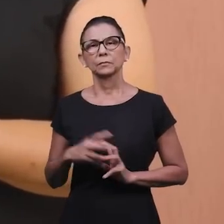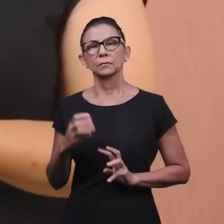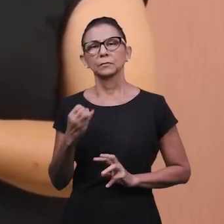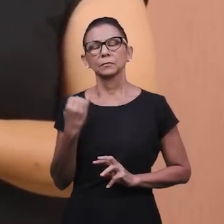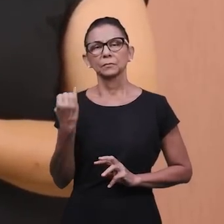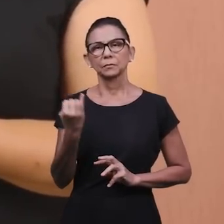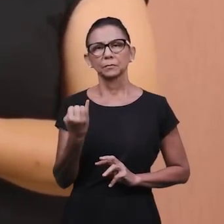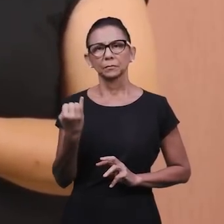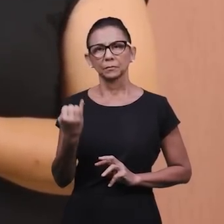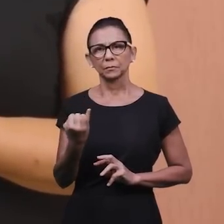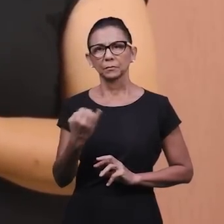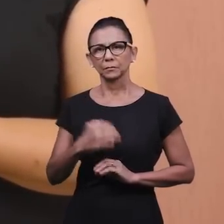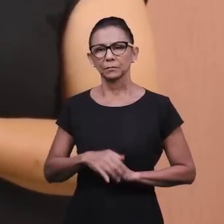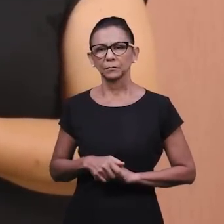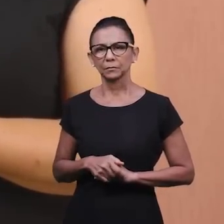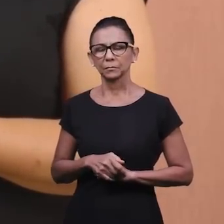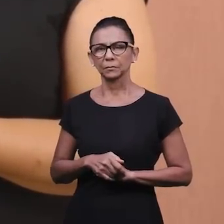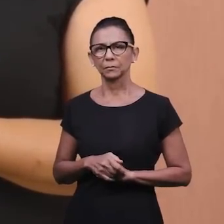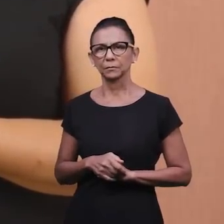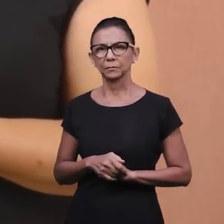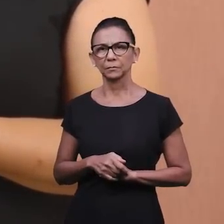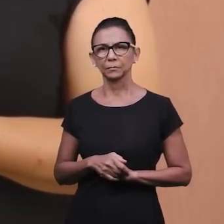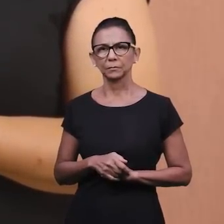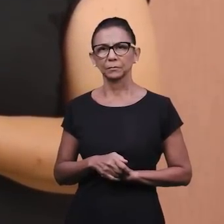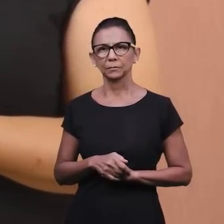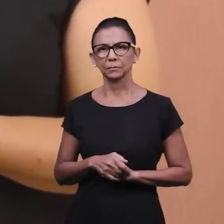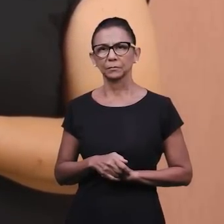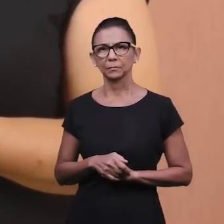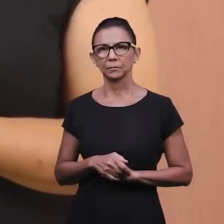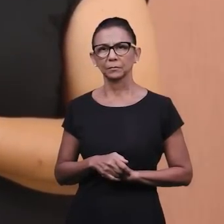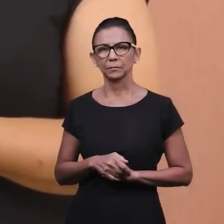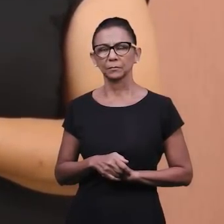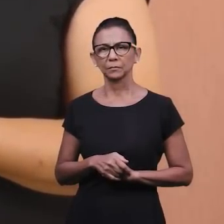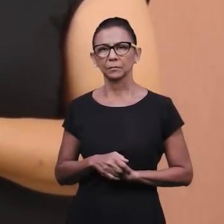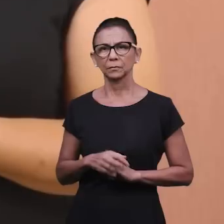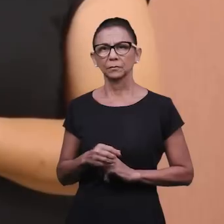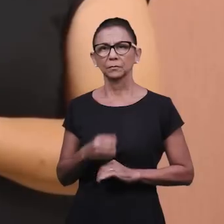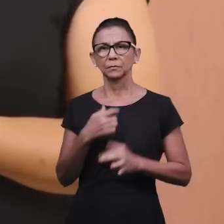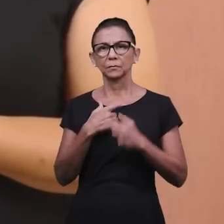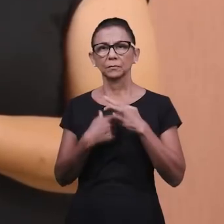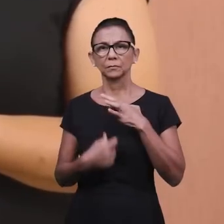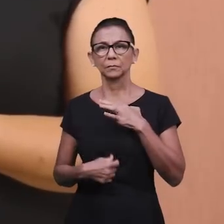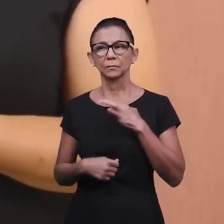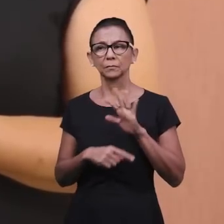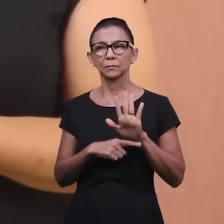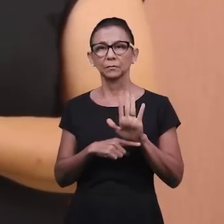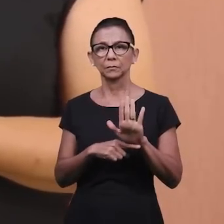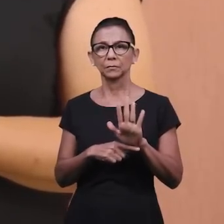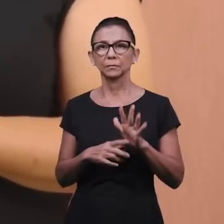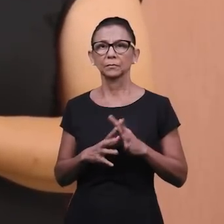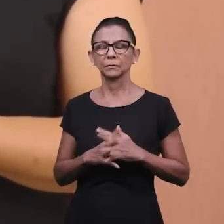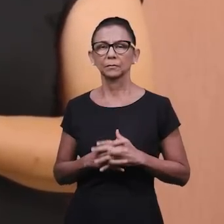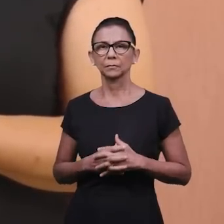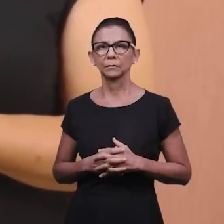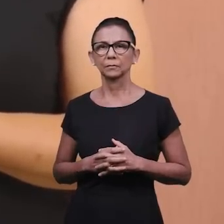muito importante é como que o obreiro do púlpito ele pode ajudar o intérprete? Sendo o mais claro possível. Se ele vai falar,